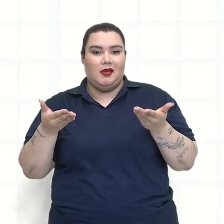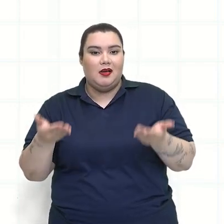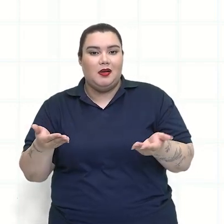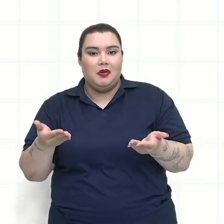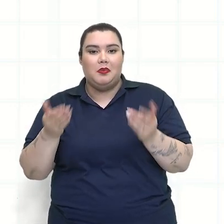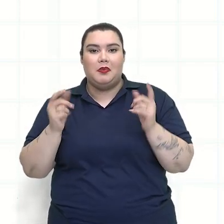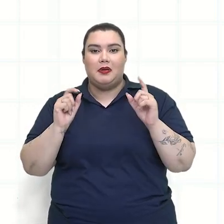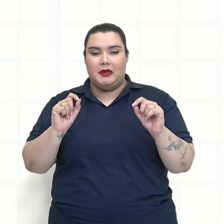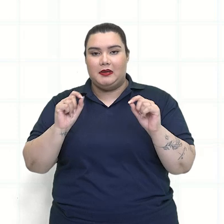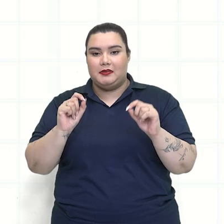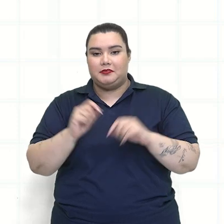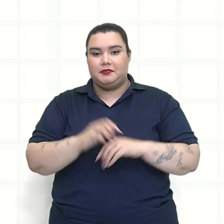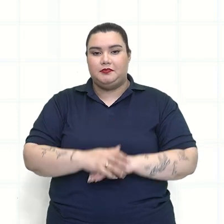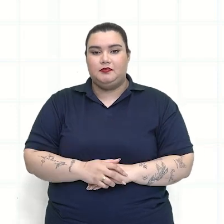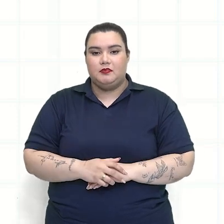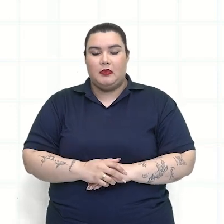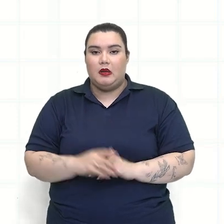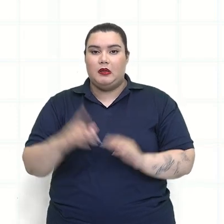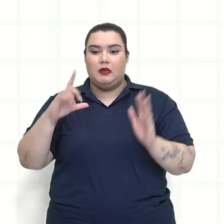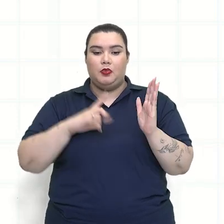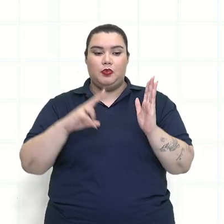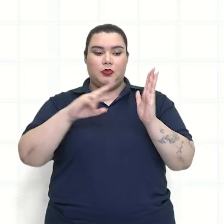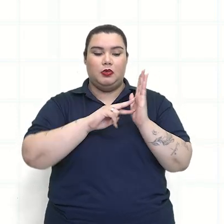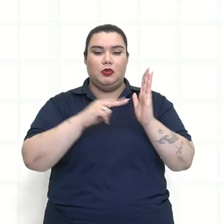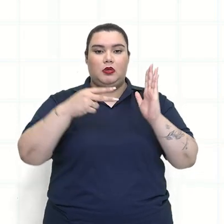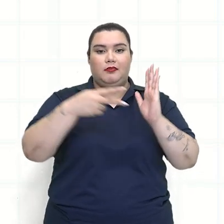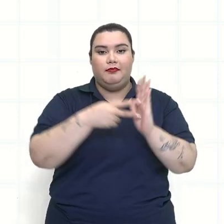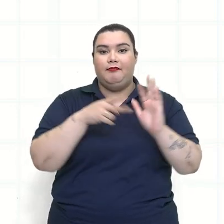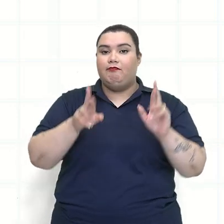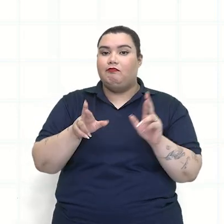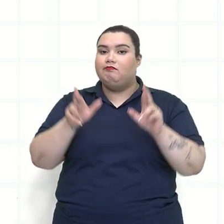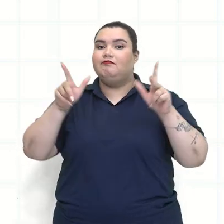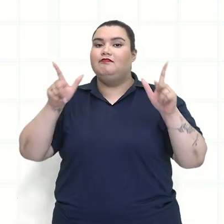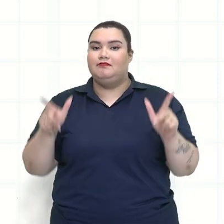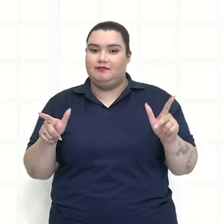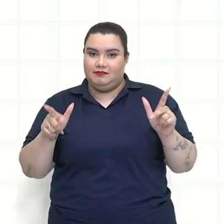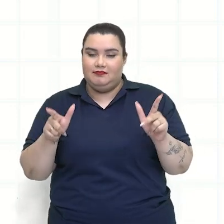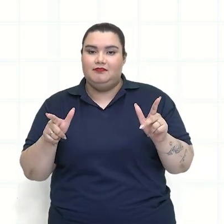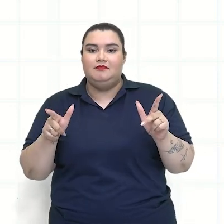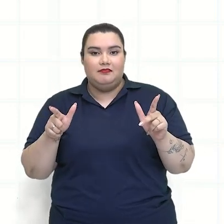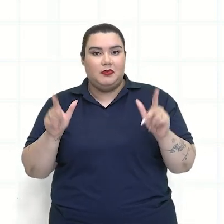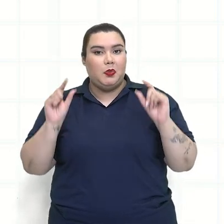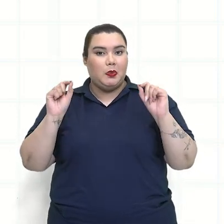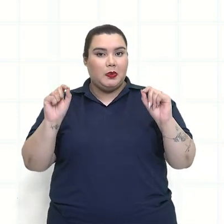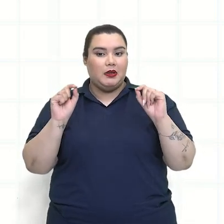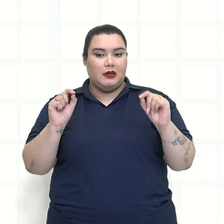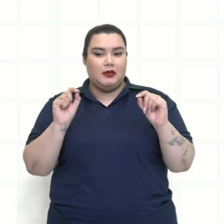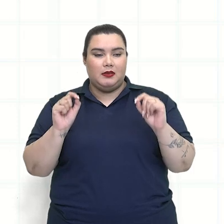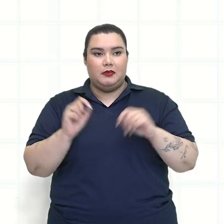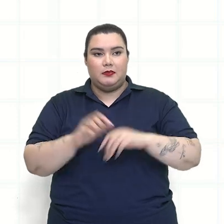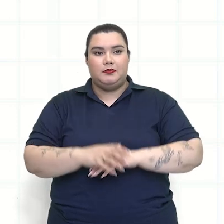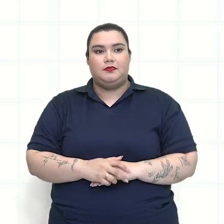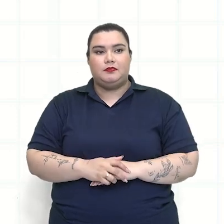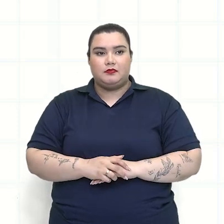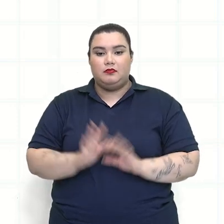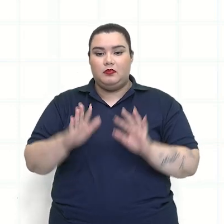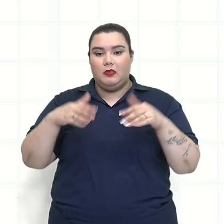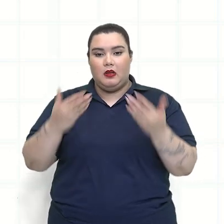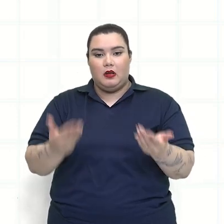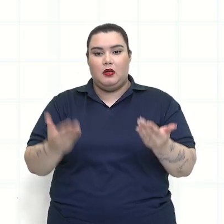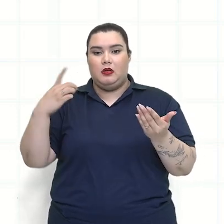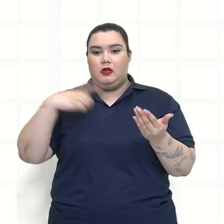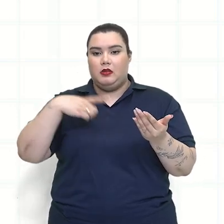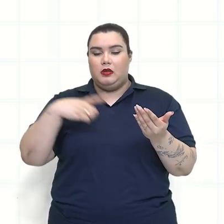está tendo um significado diferente, né? Claro que ela está